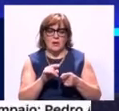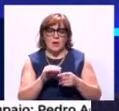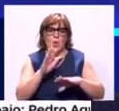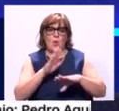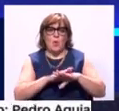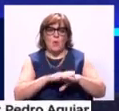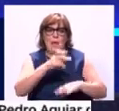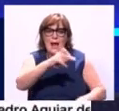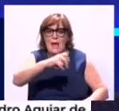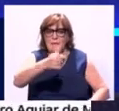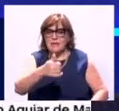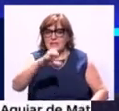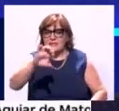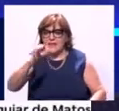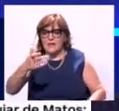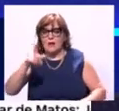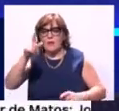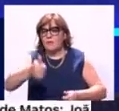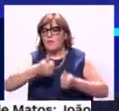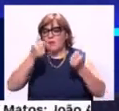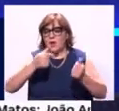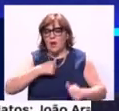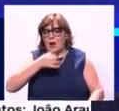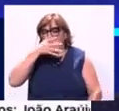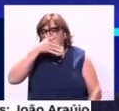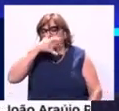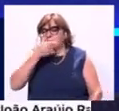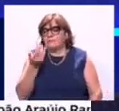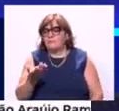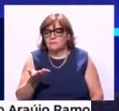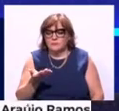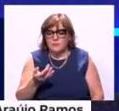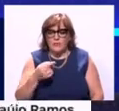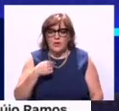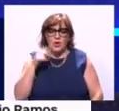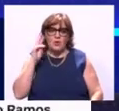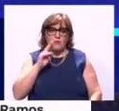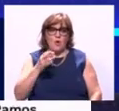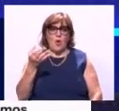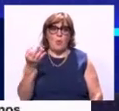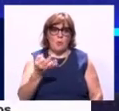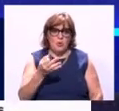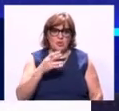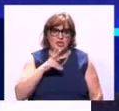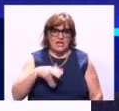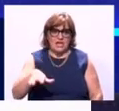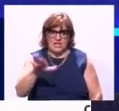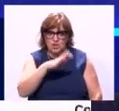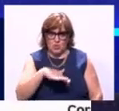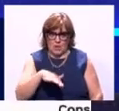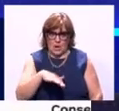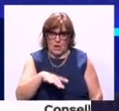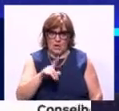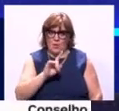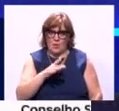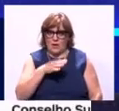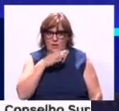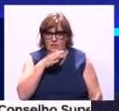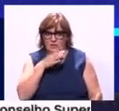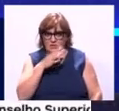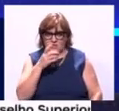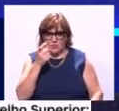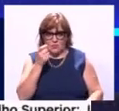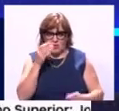culpas A, B, C, claro. D. Foram melhores, tivemos infelicidade. Eu assisti a um Porto Nacional, que não me quero, estou aqui a